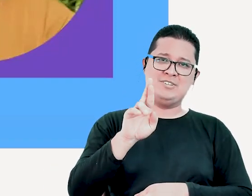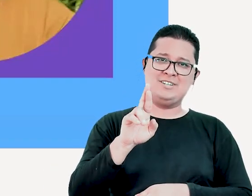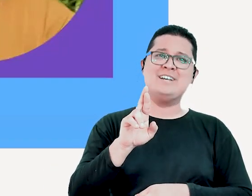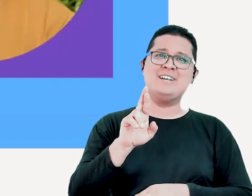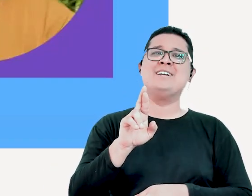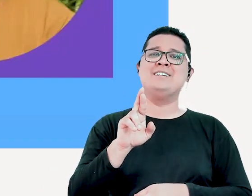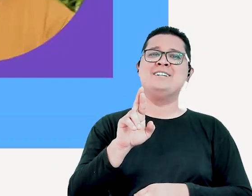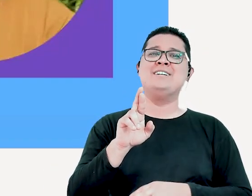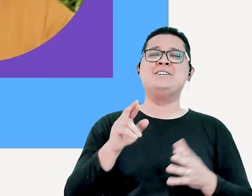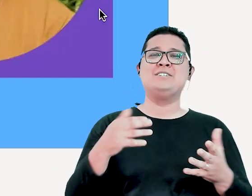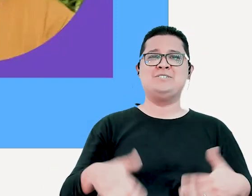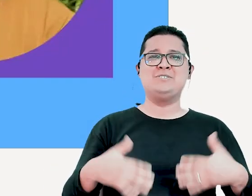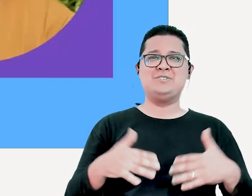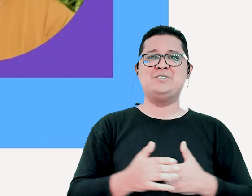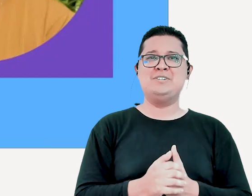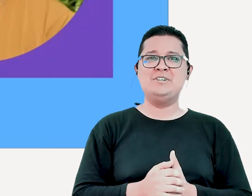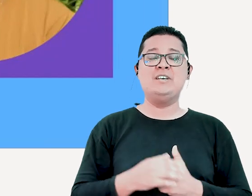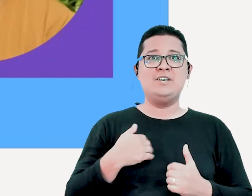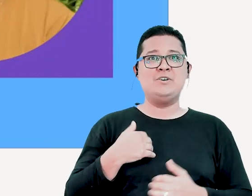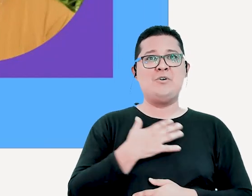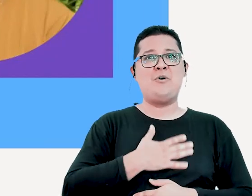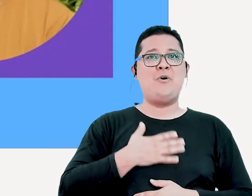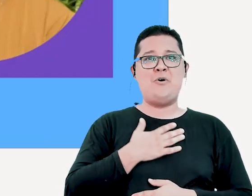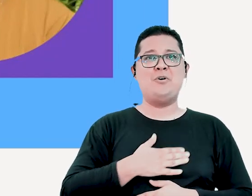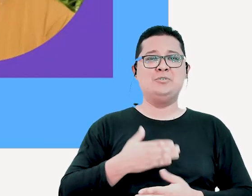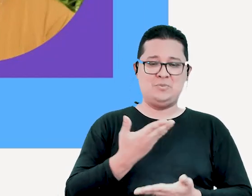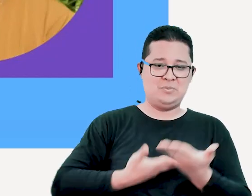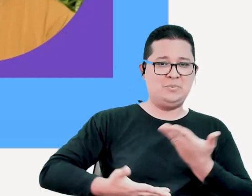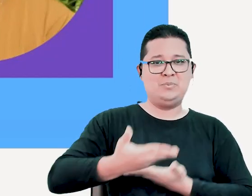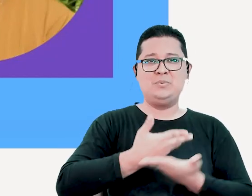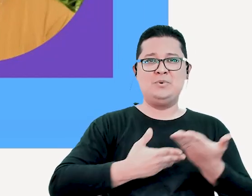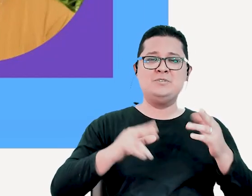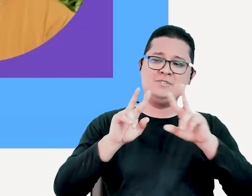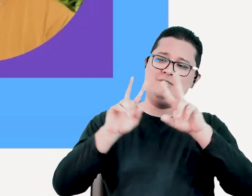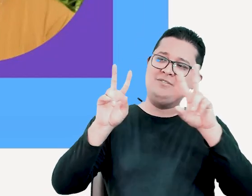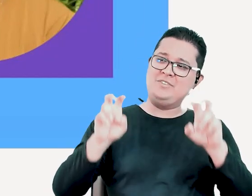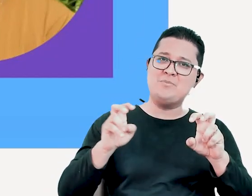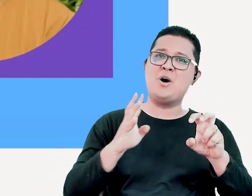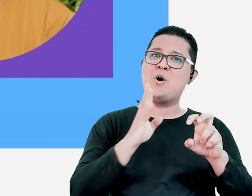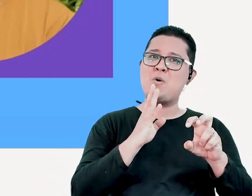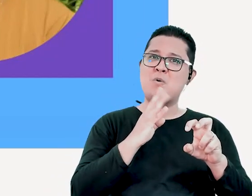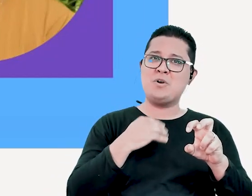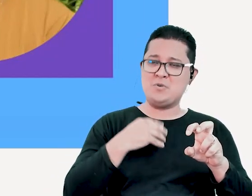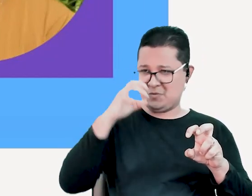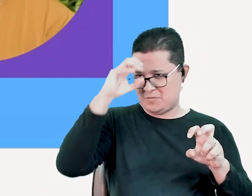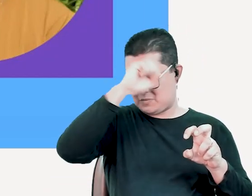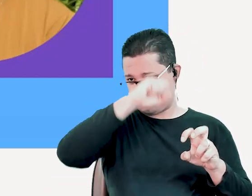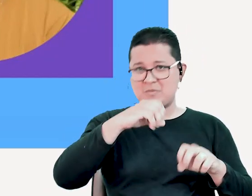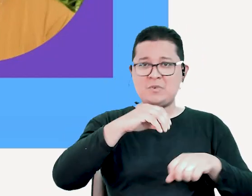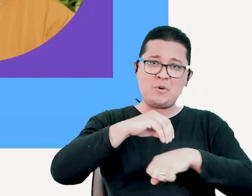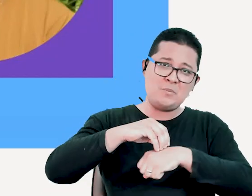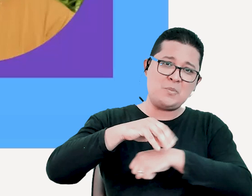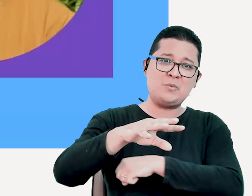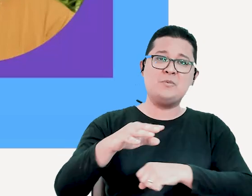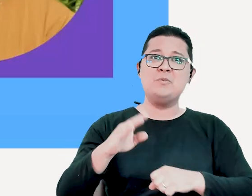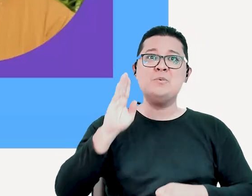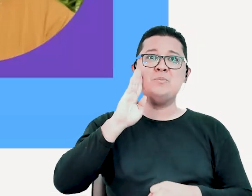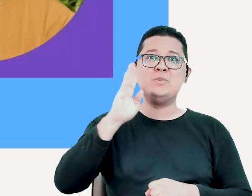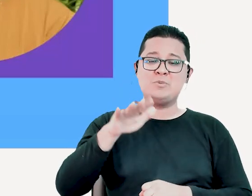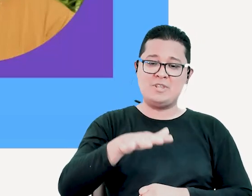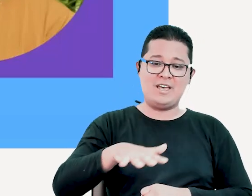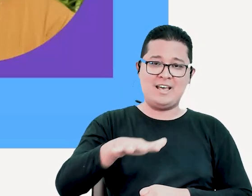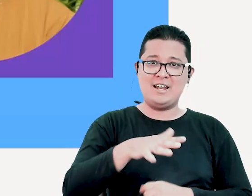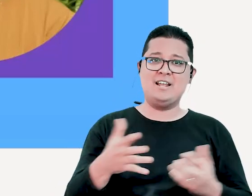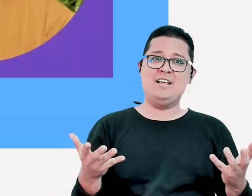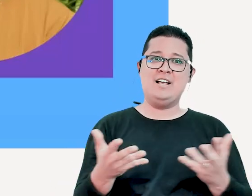É sempre importante compartilhar conhecimento e principalmente na área de UX Writer, né? Então, bora, vamos para ação.